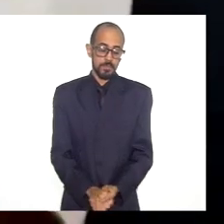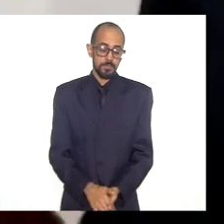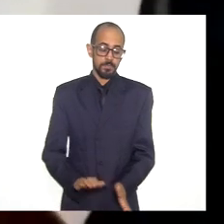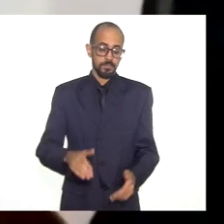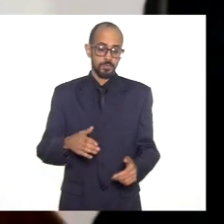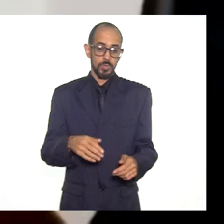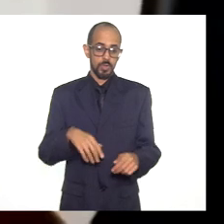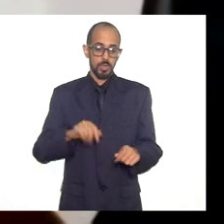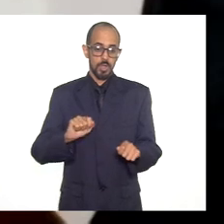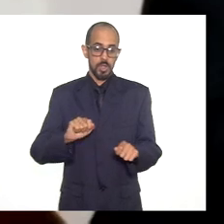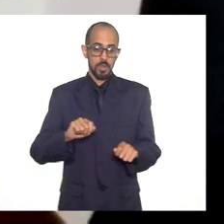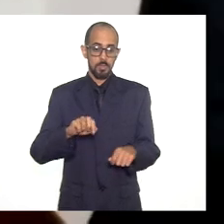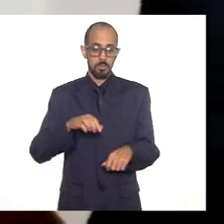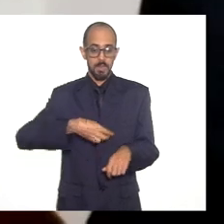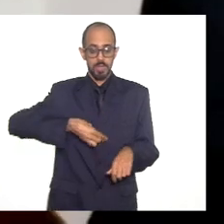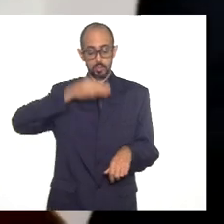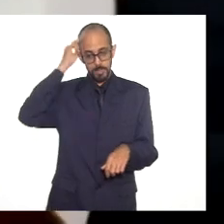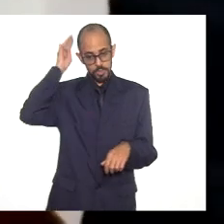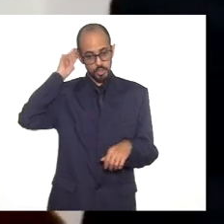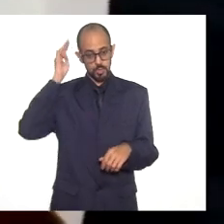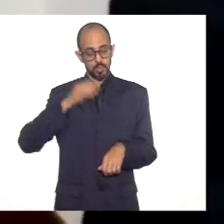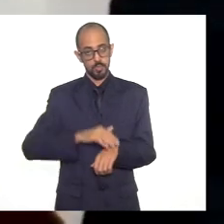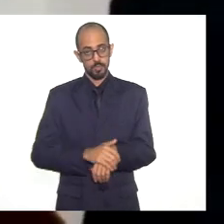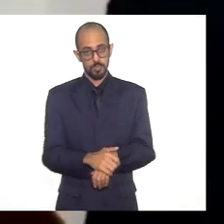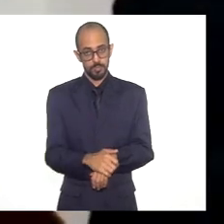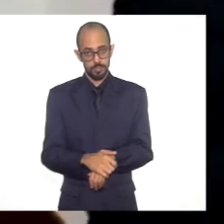de Constituição e Justiça, deputado Márcio Pacheco.